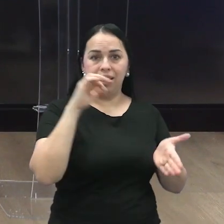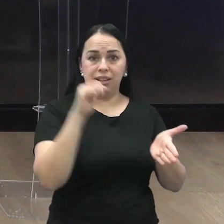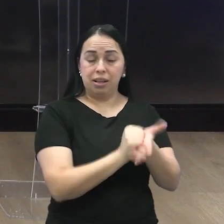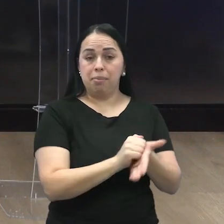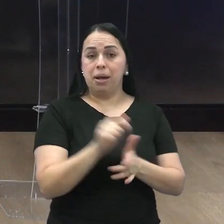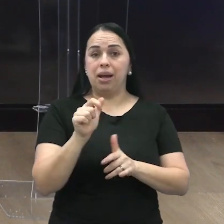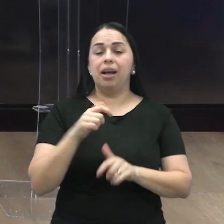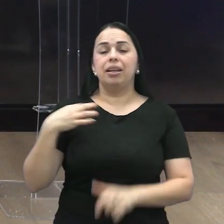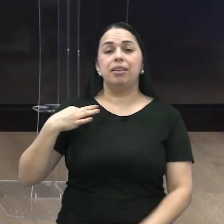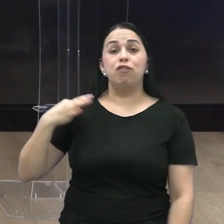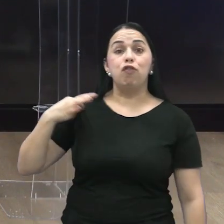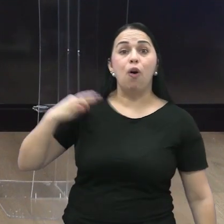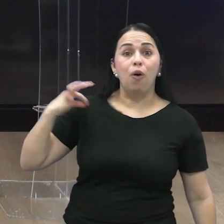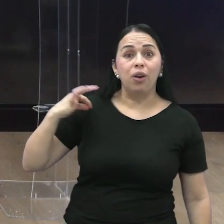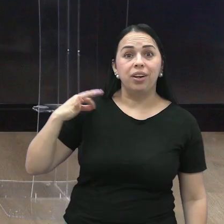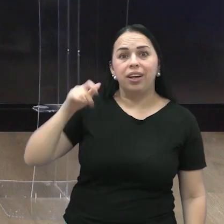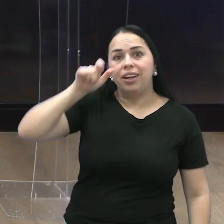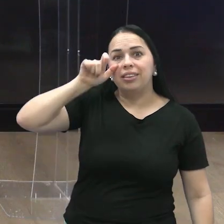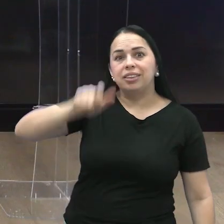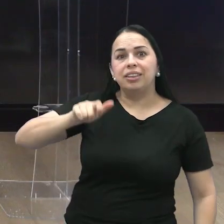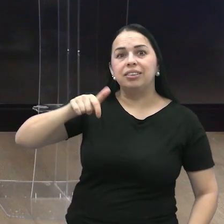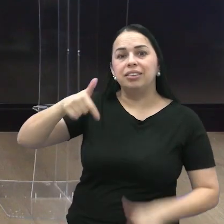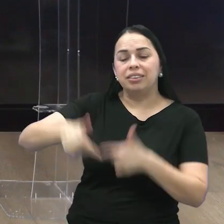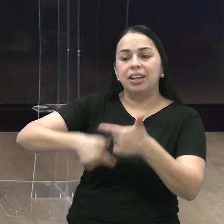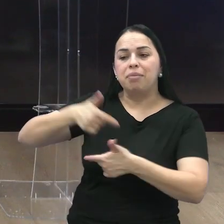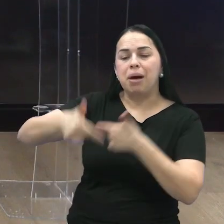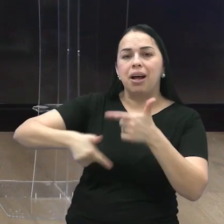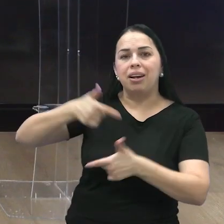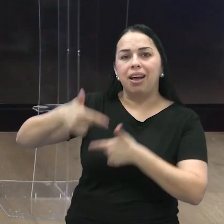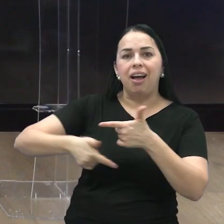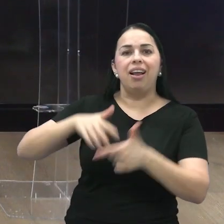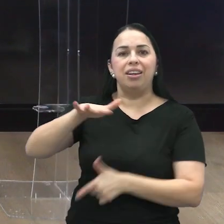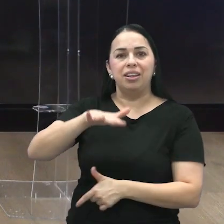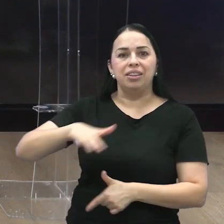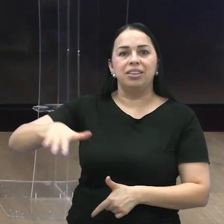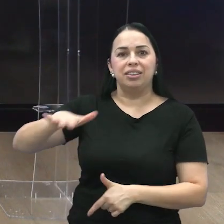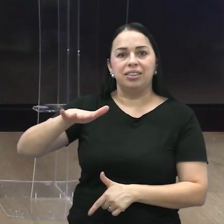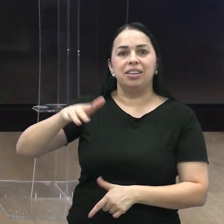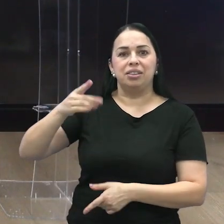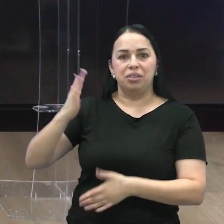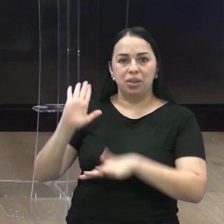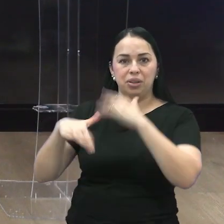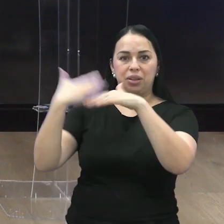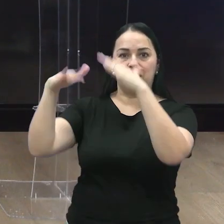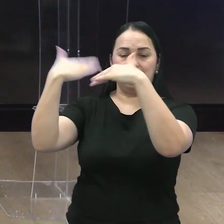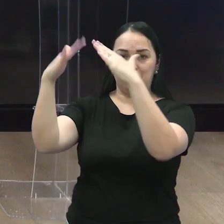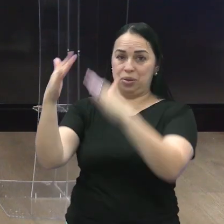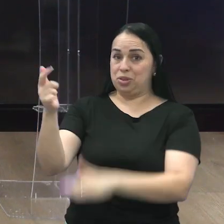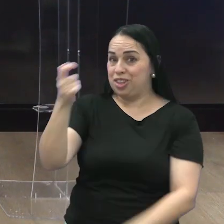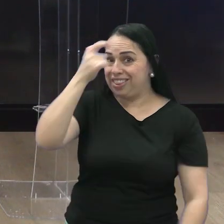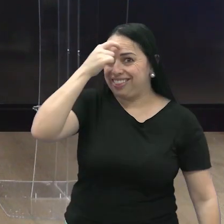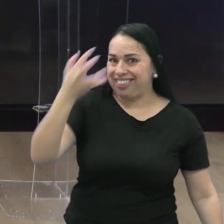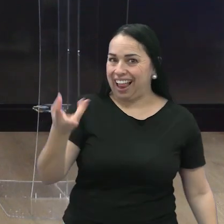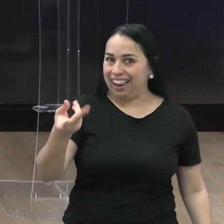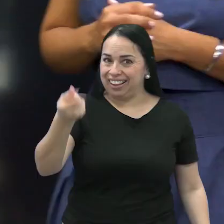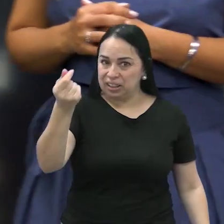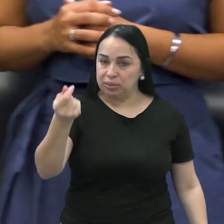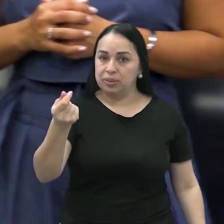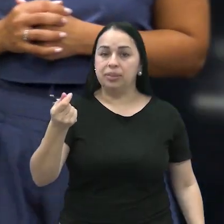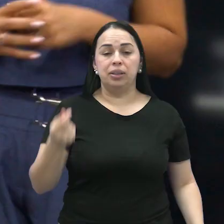para voluntários interessados em atuar no Decolar, Desenvolvimento do Potencial e